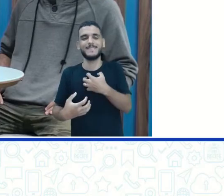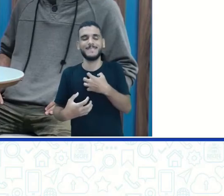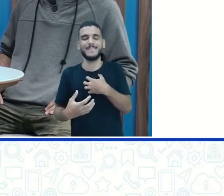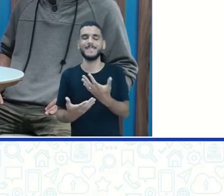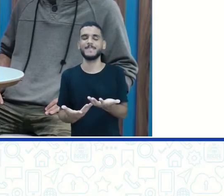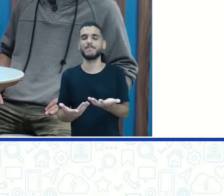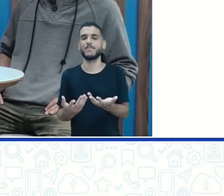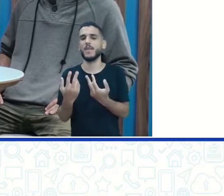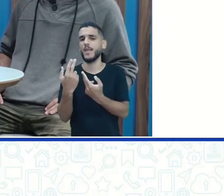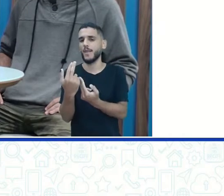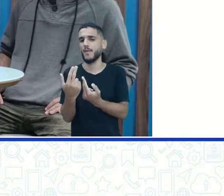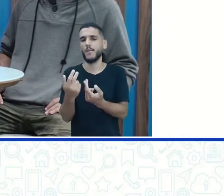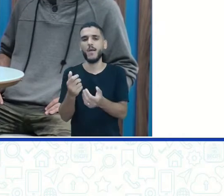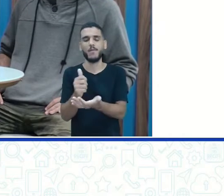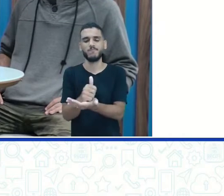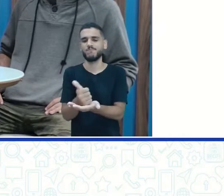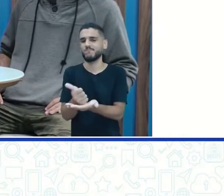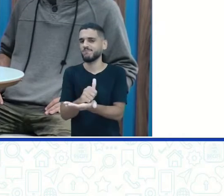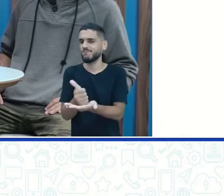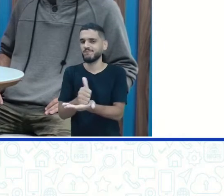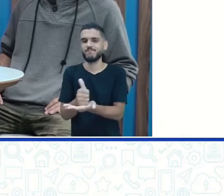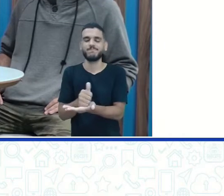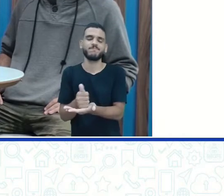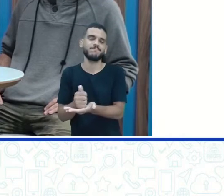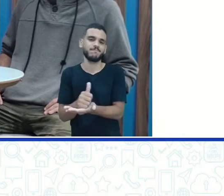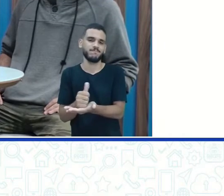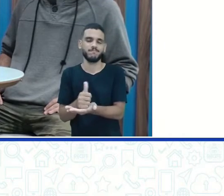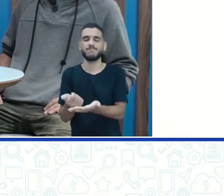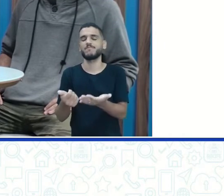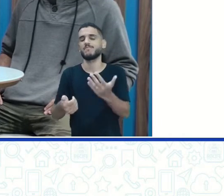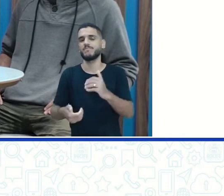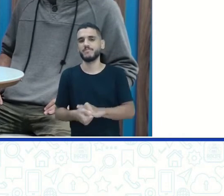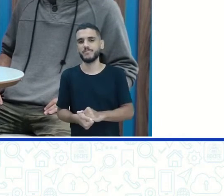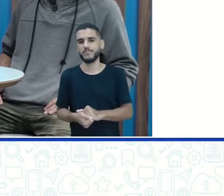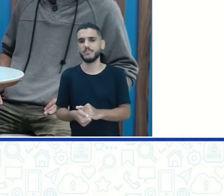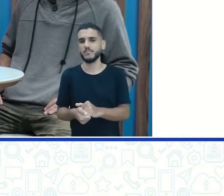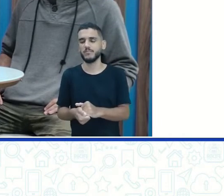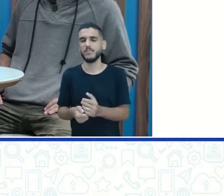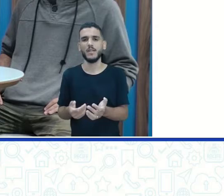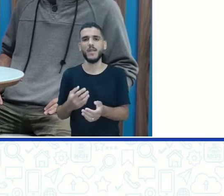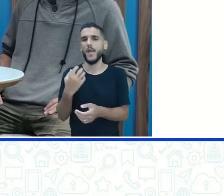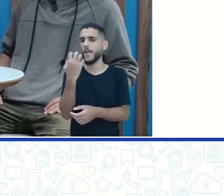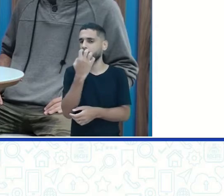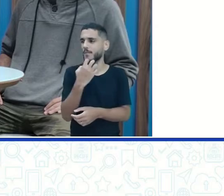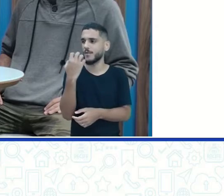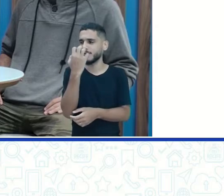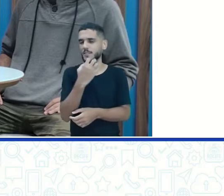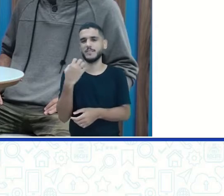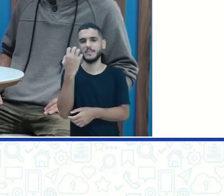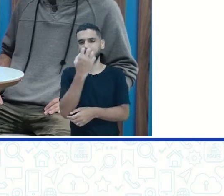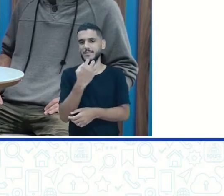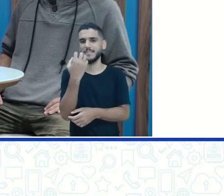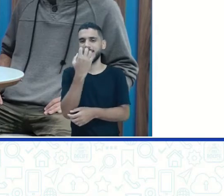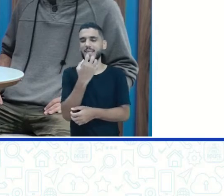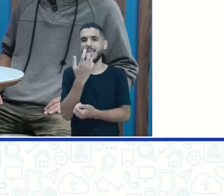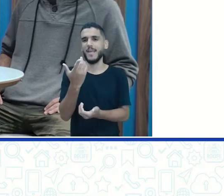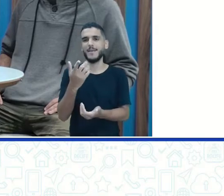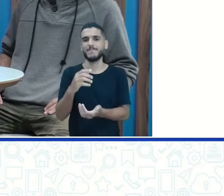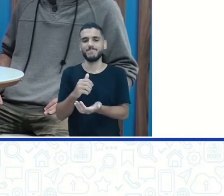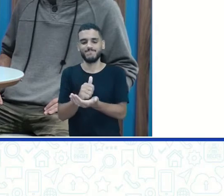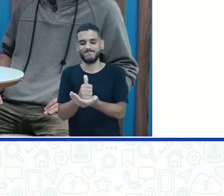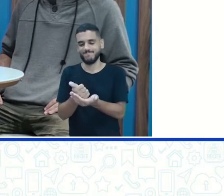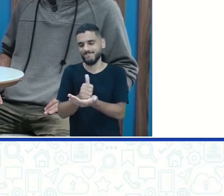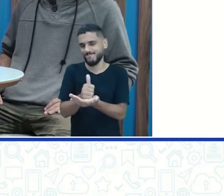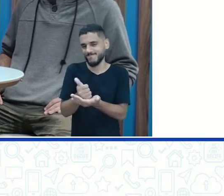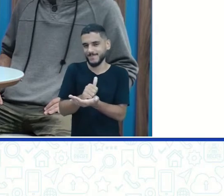gente joga videogame. Ah, menino, jogou videogame, passou aquela musiquinha, assim, aquela